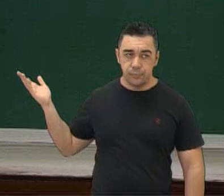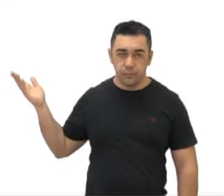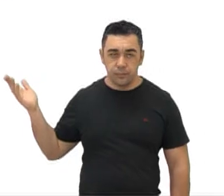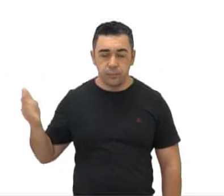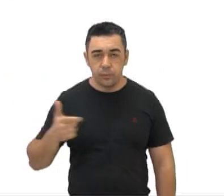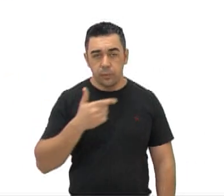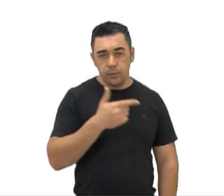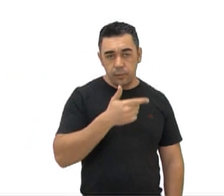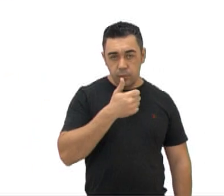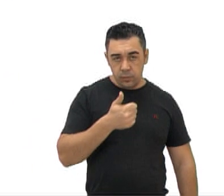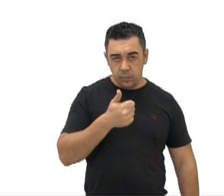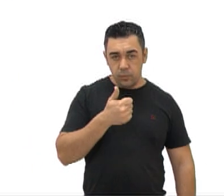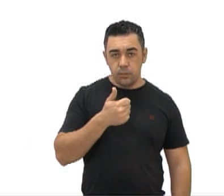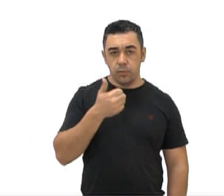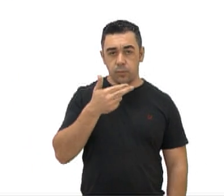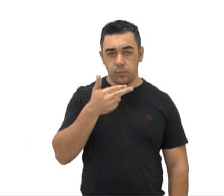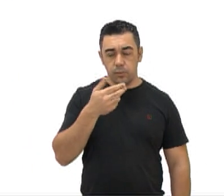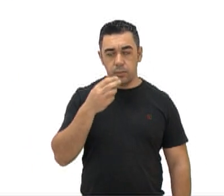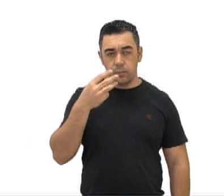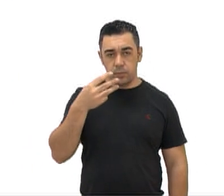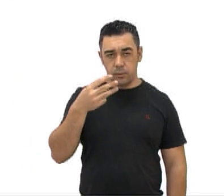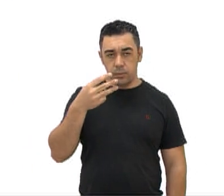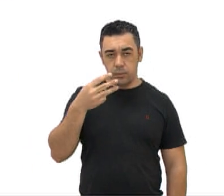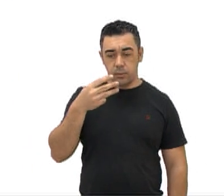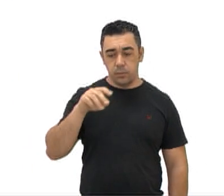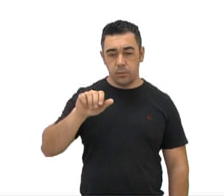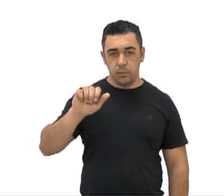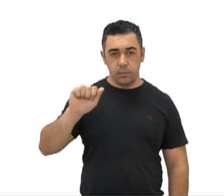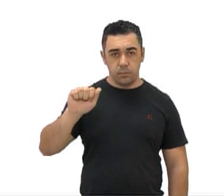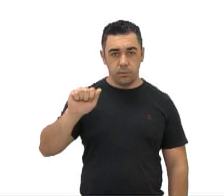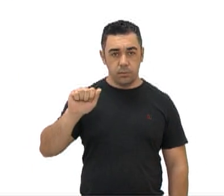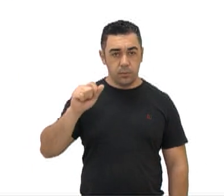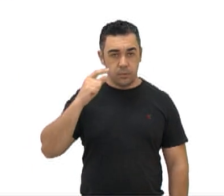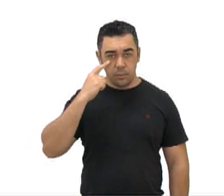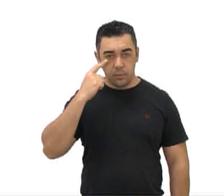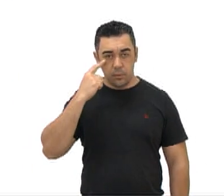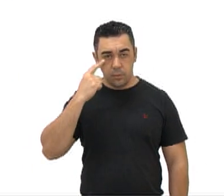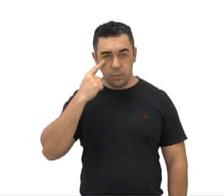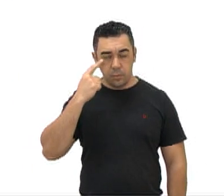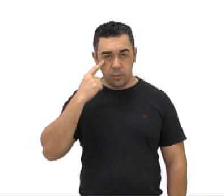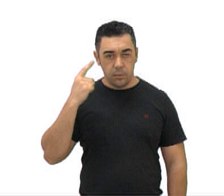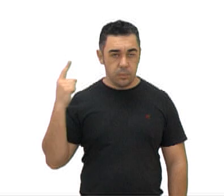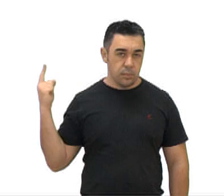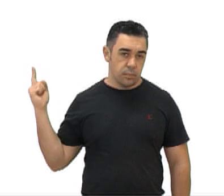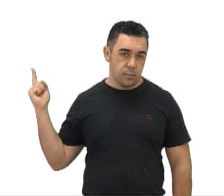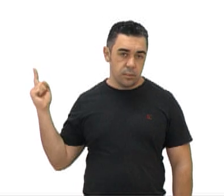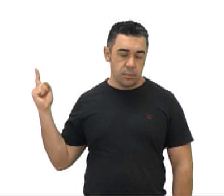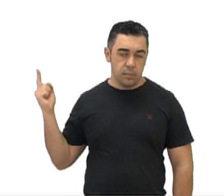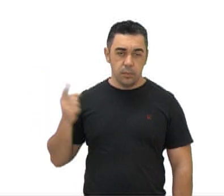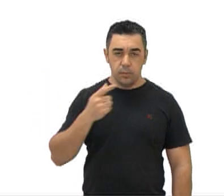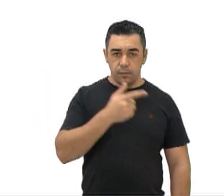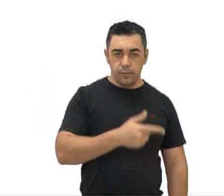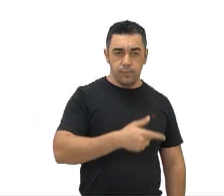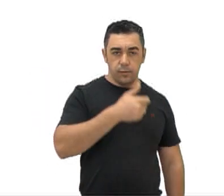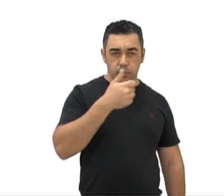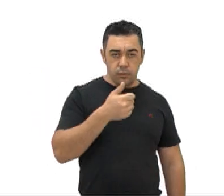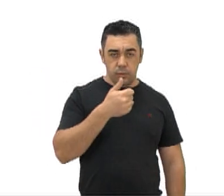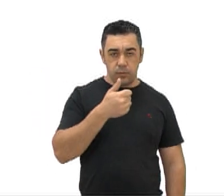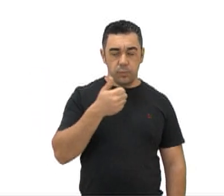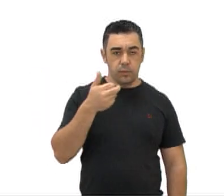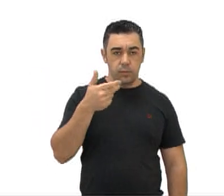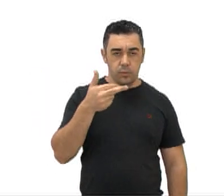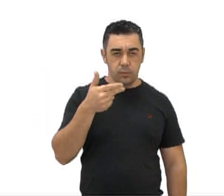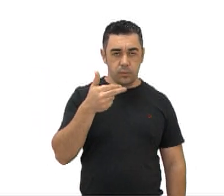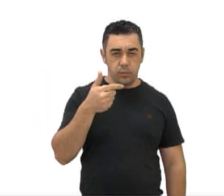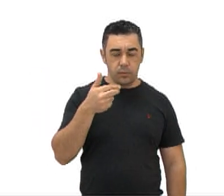Então, 21 é igual ao triplo. Veja que 21 igual, que é o sinal de igualdade,